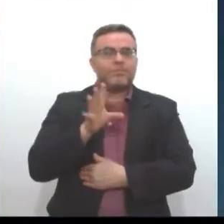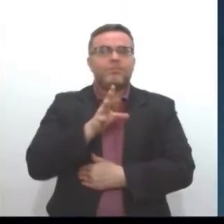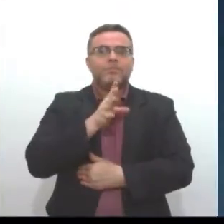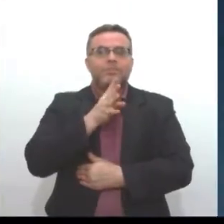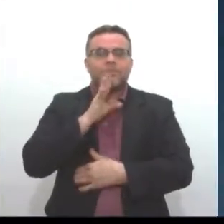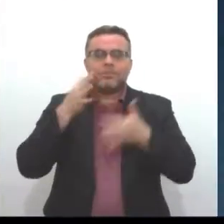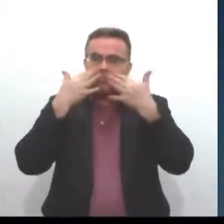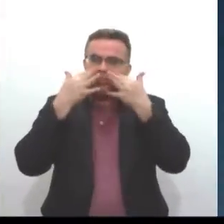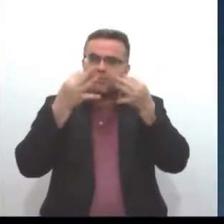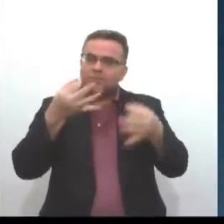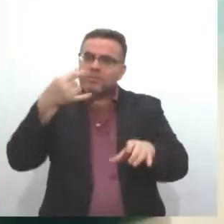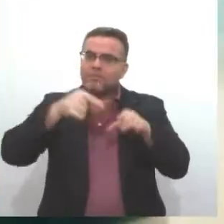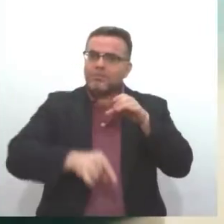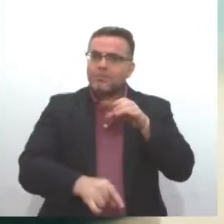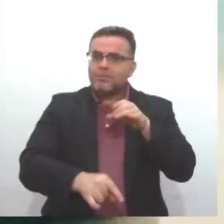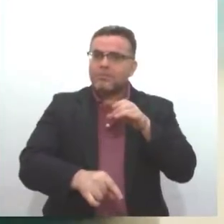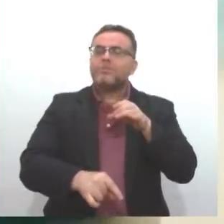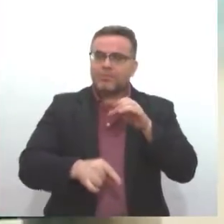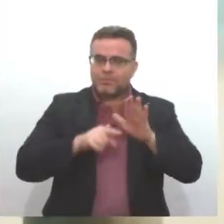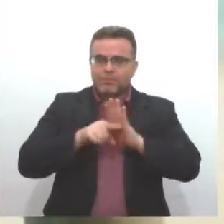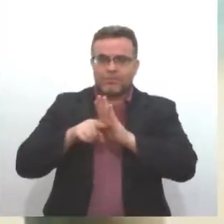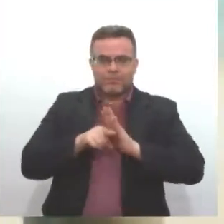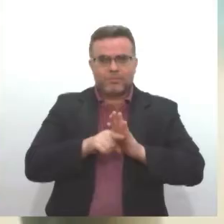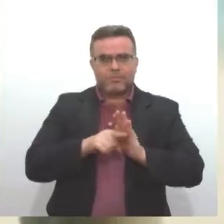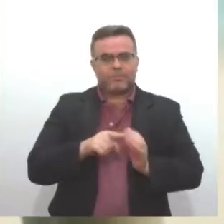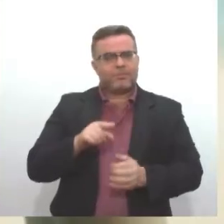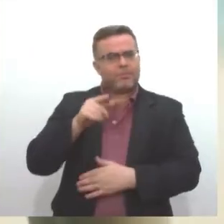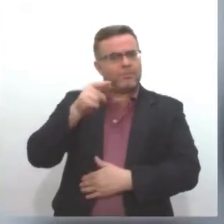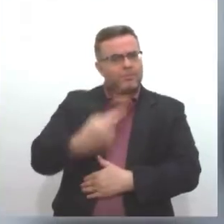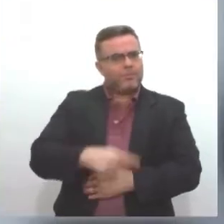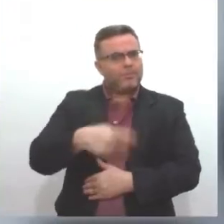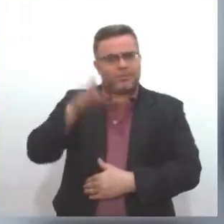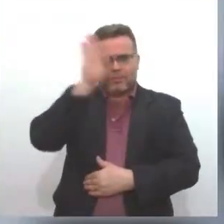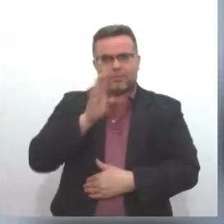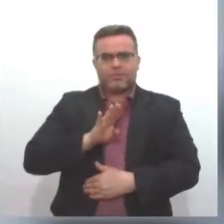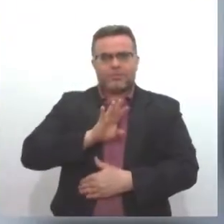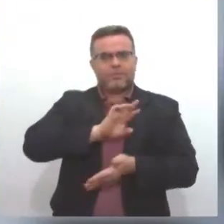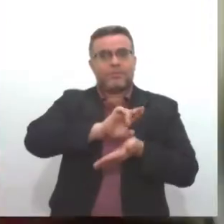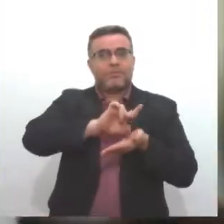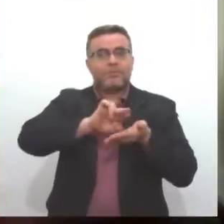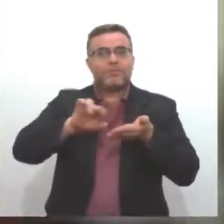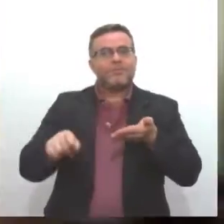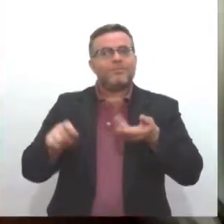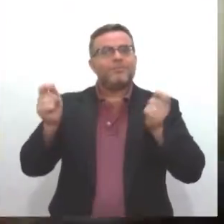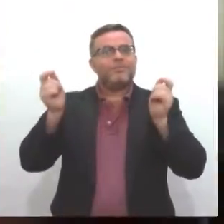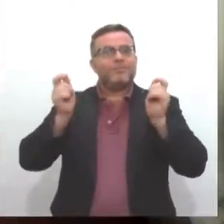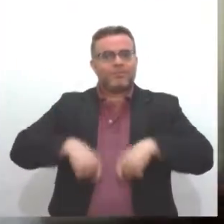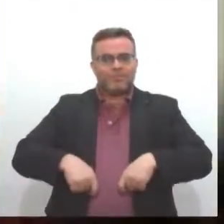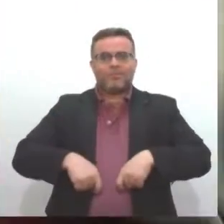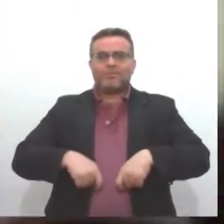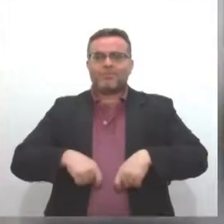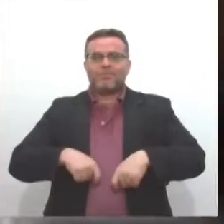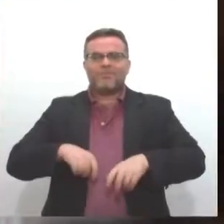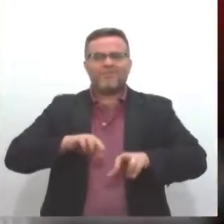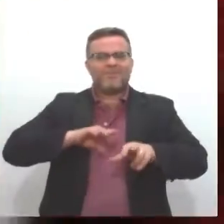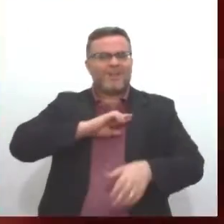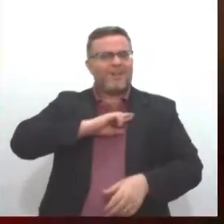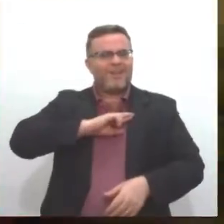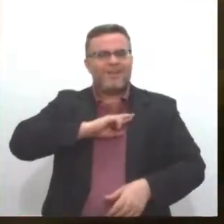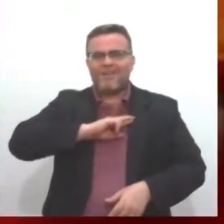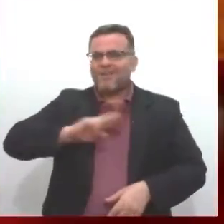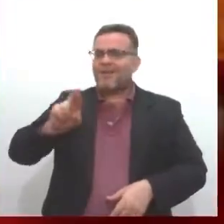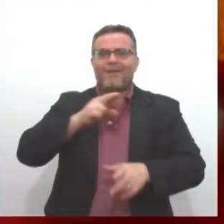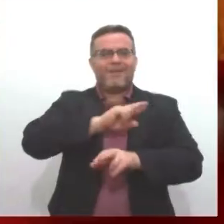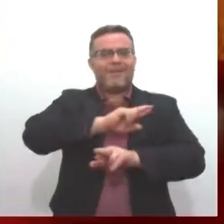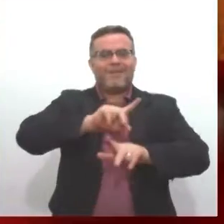e aprofundado de algo. O Brasil é um estado laico, isto é, neutro no campo religioso. A